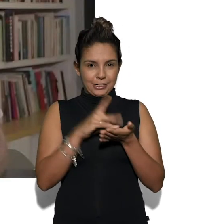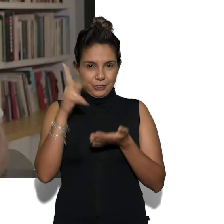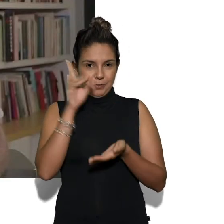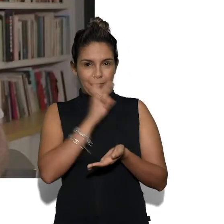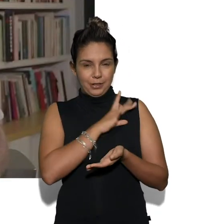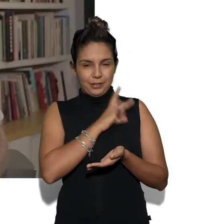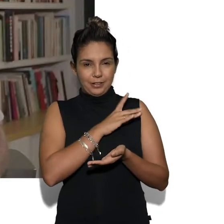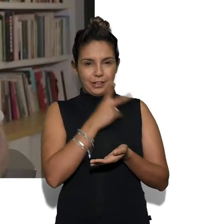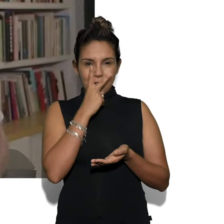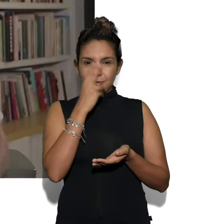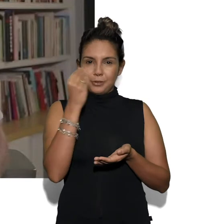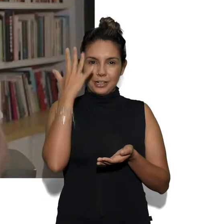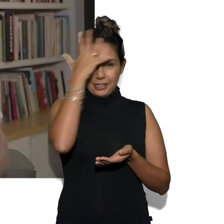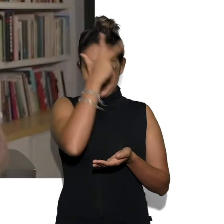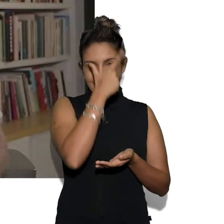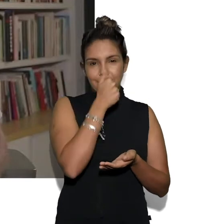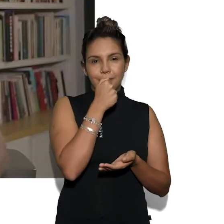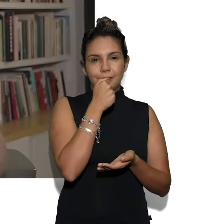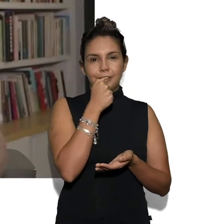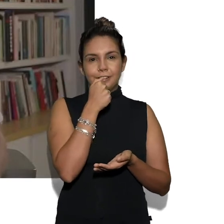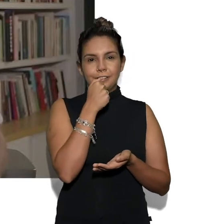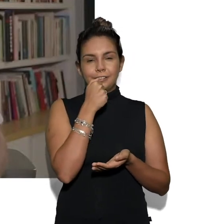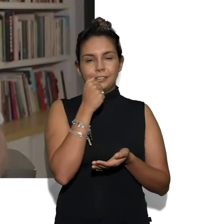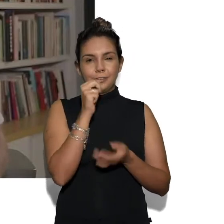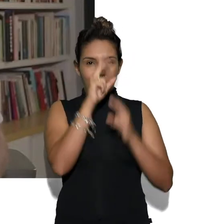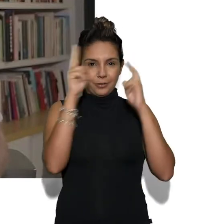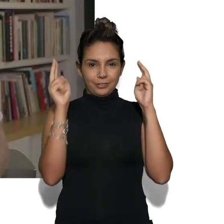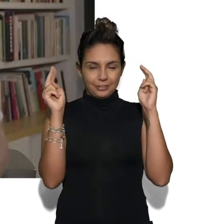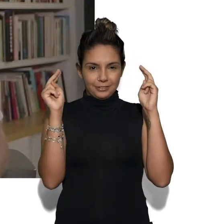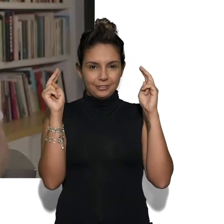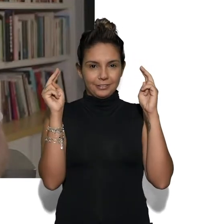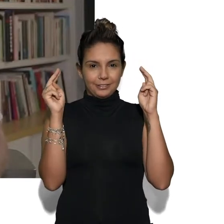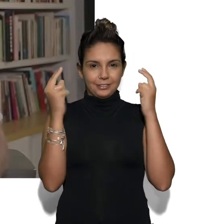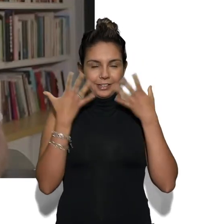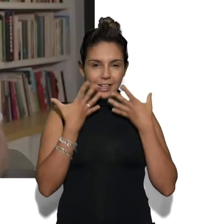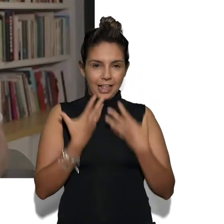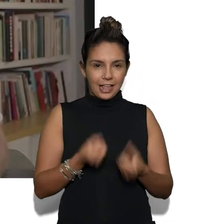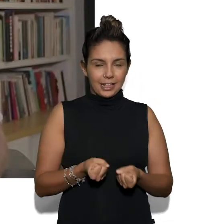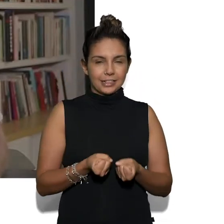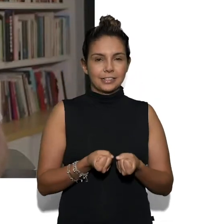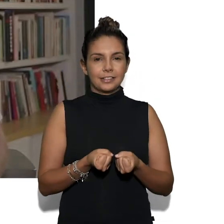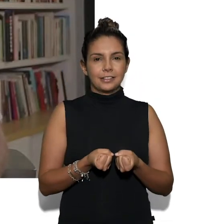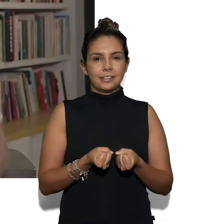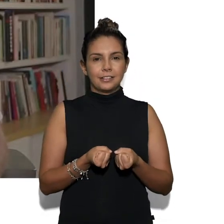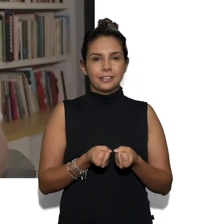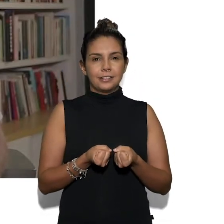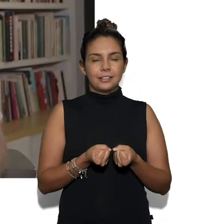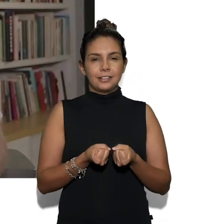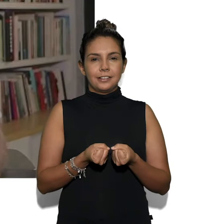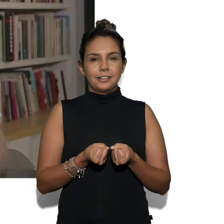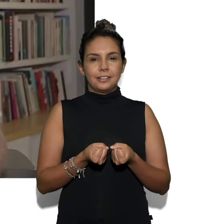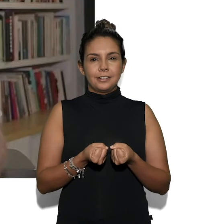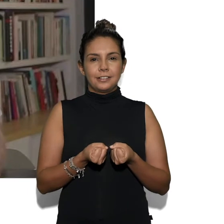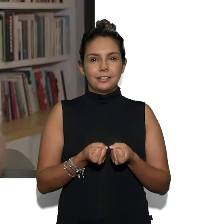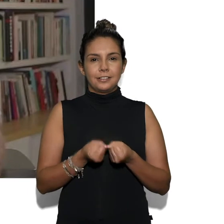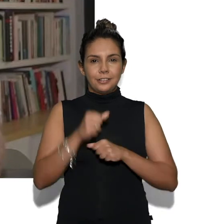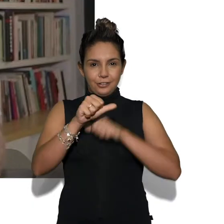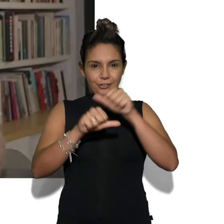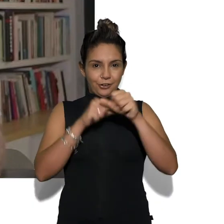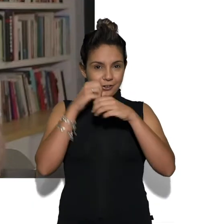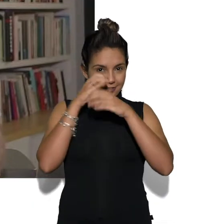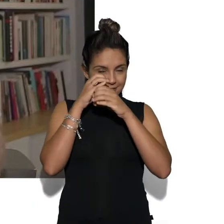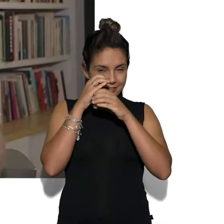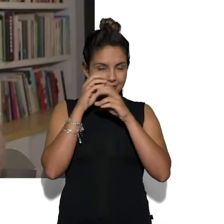verdadeiro? Achei uma lindeza aí entre aspas, aceitar ser torturado em troca